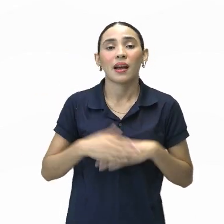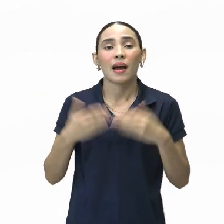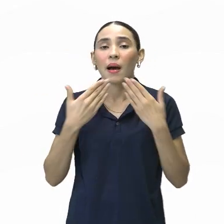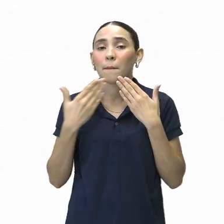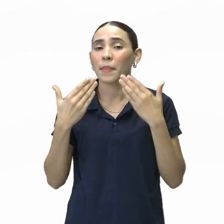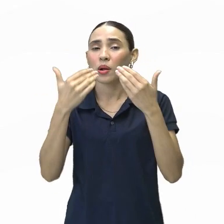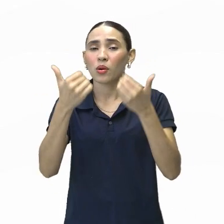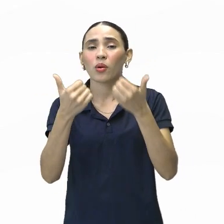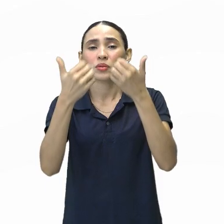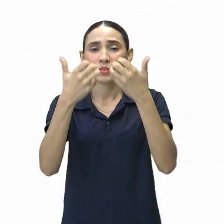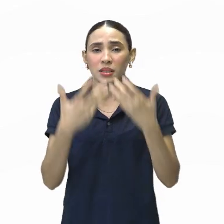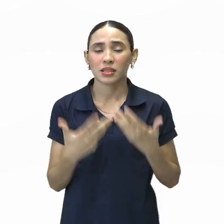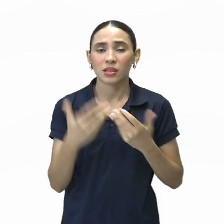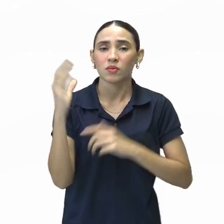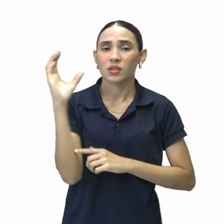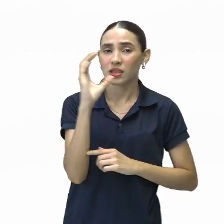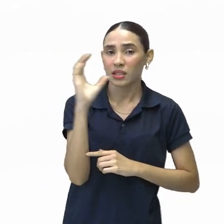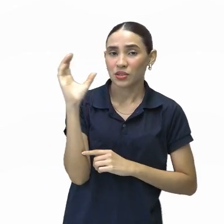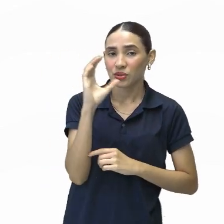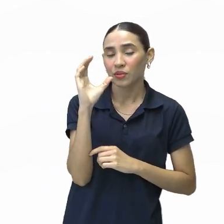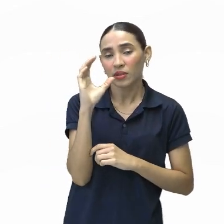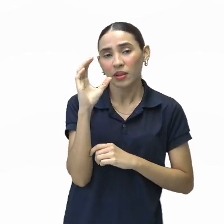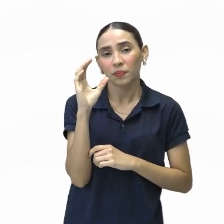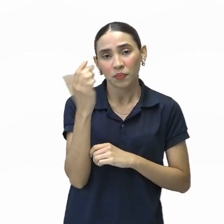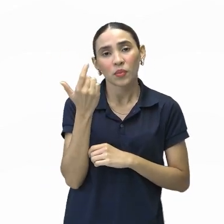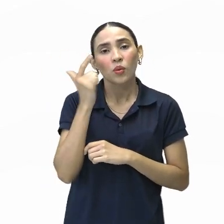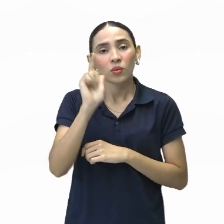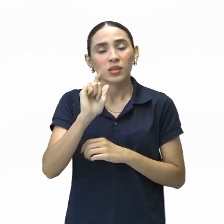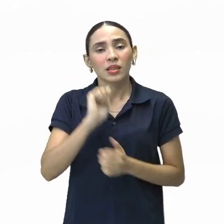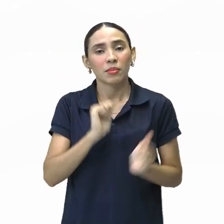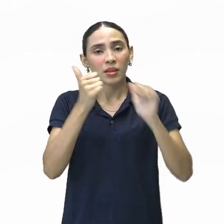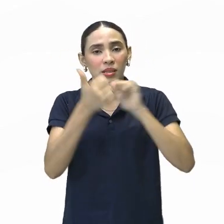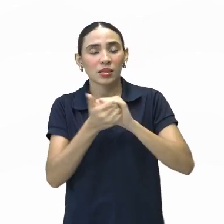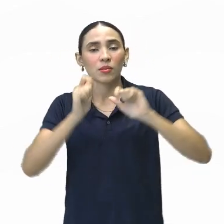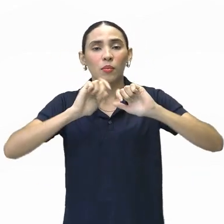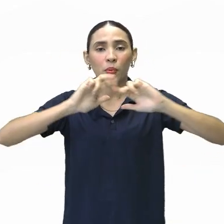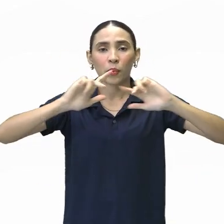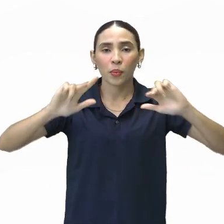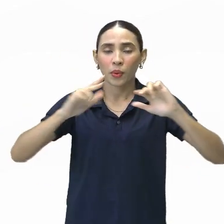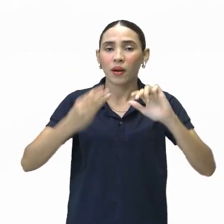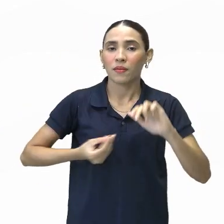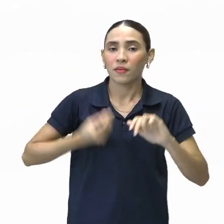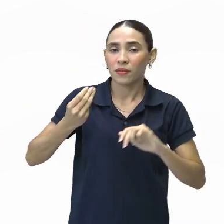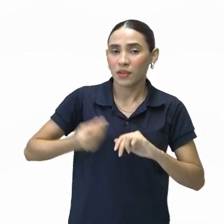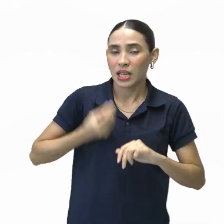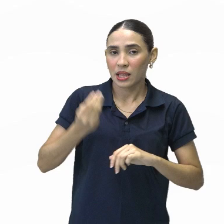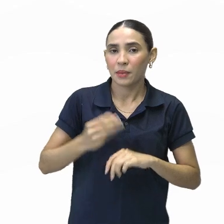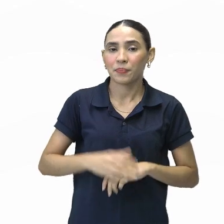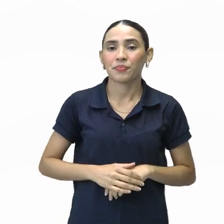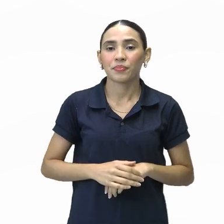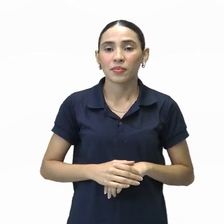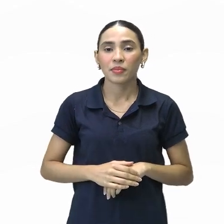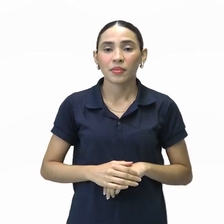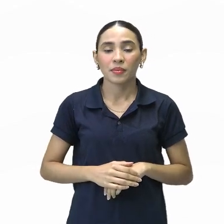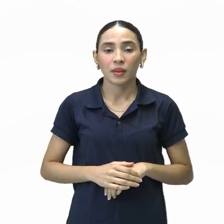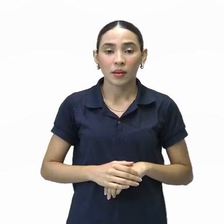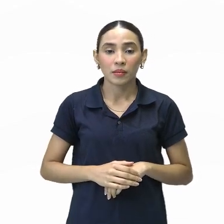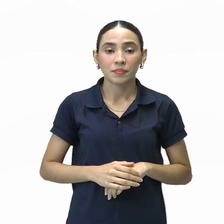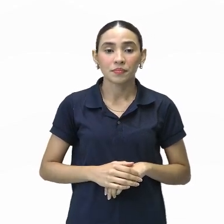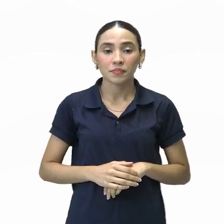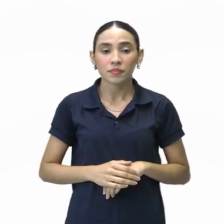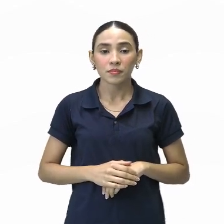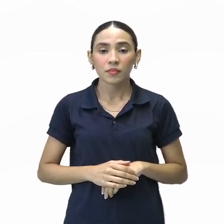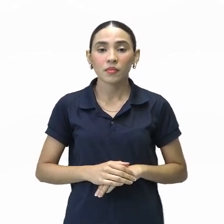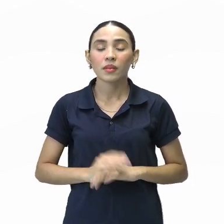melhor explicação científica para a adaptação e diversidade das vidas, da vida. E